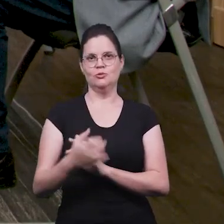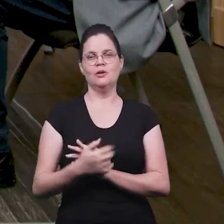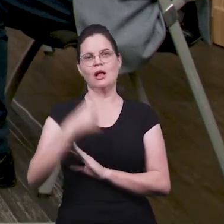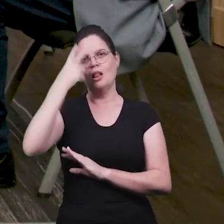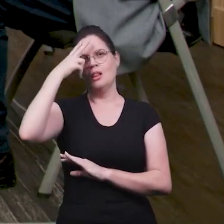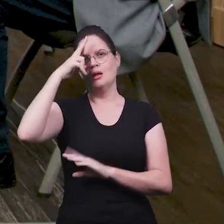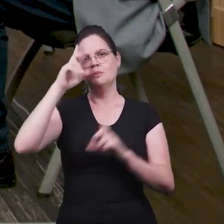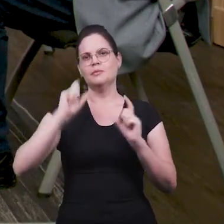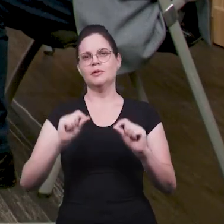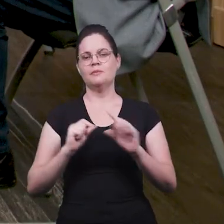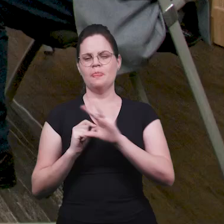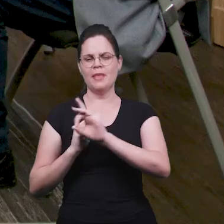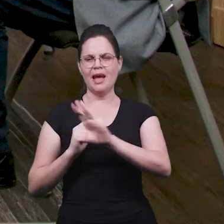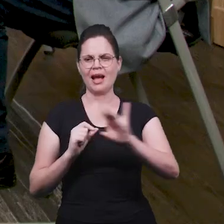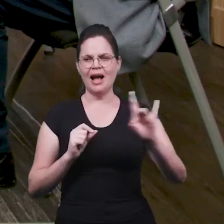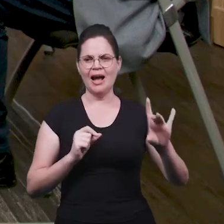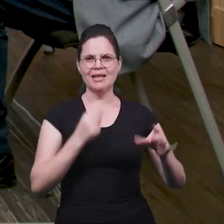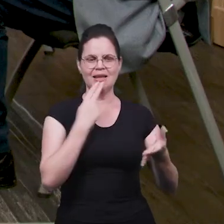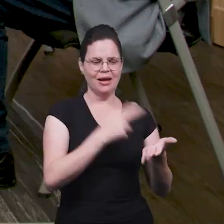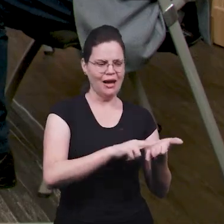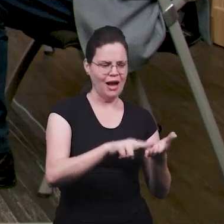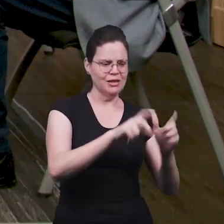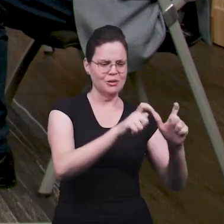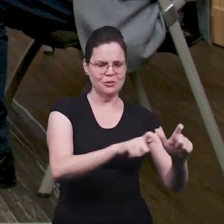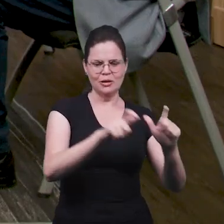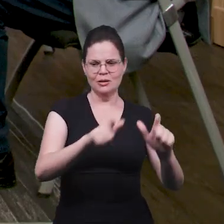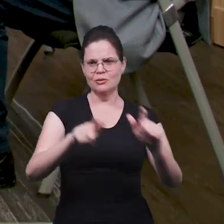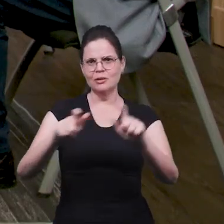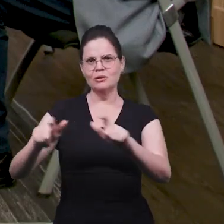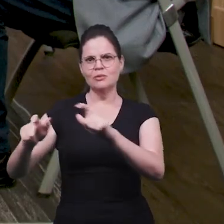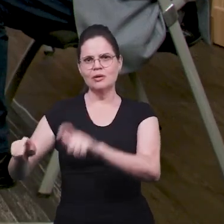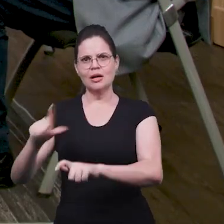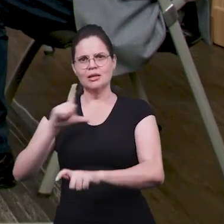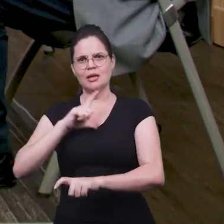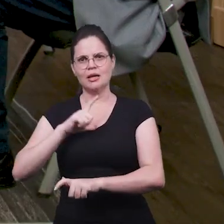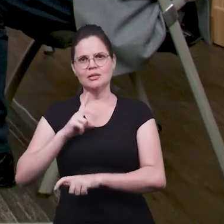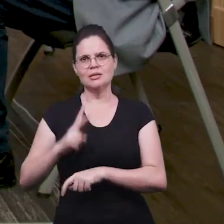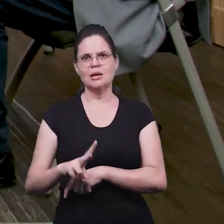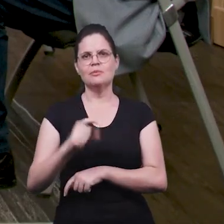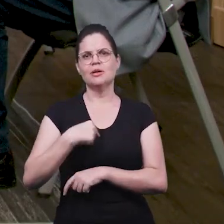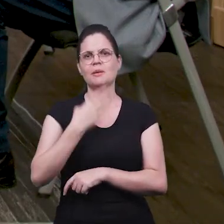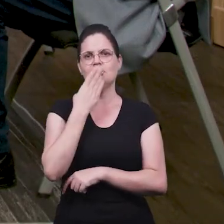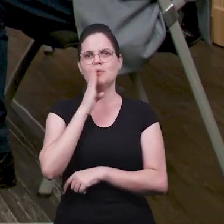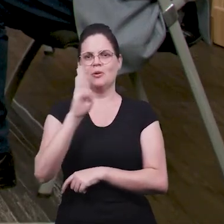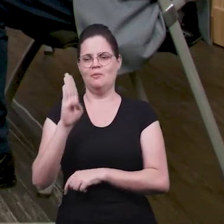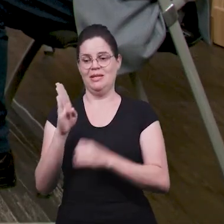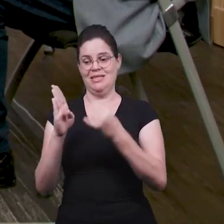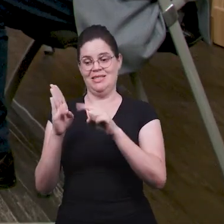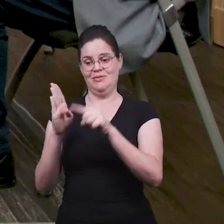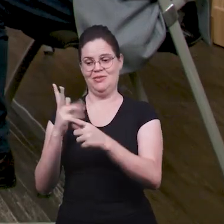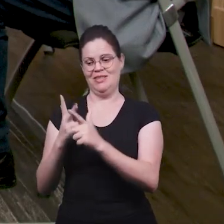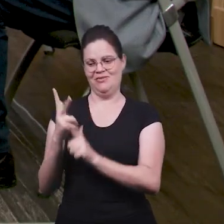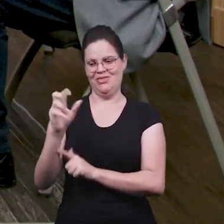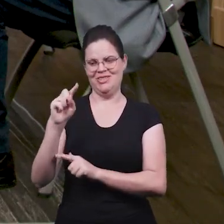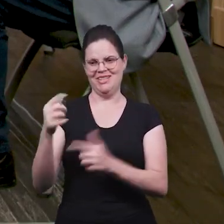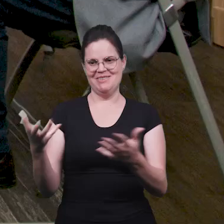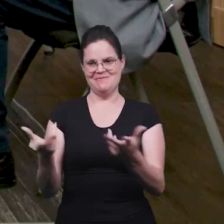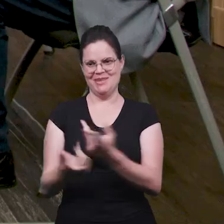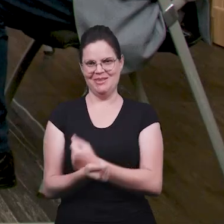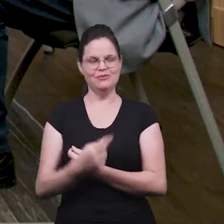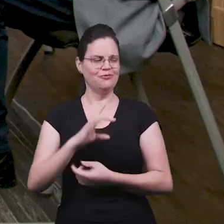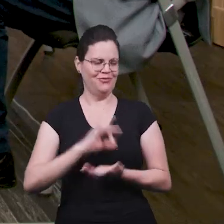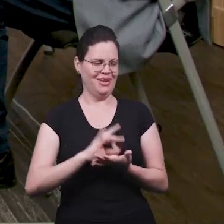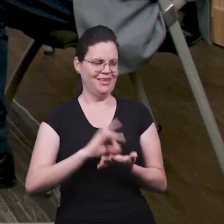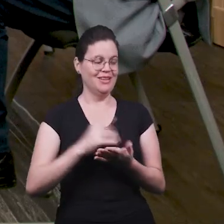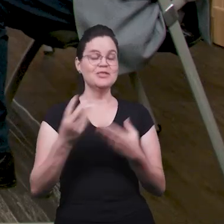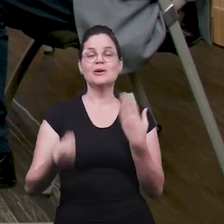lembrando o seguinte, é que em cada uma das cartas há sempre uma promessa ao que vencer. Isso é maravilhoso. Como é que nós